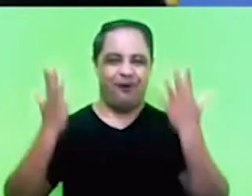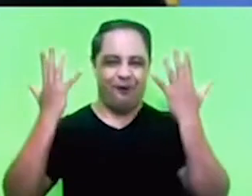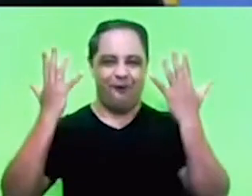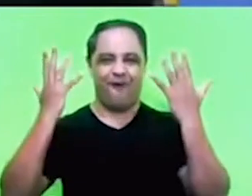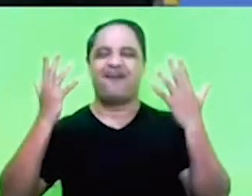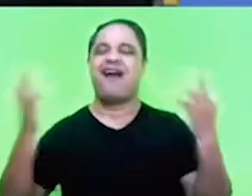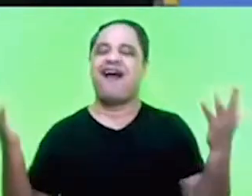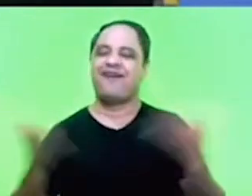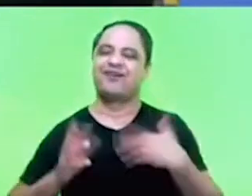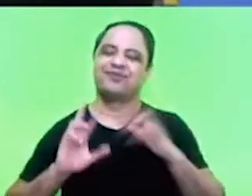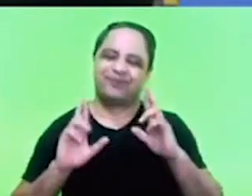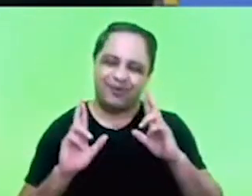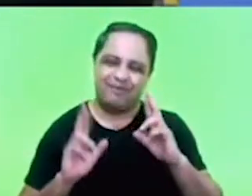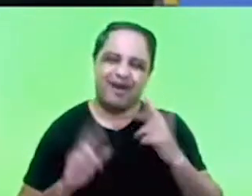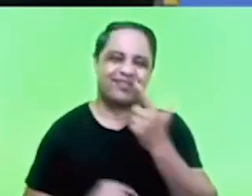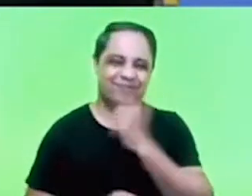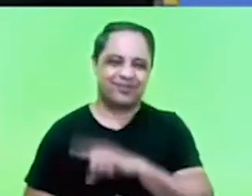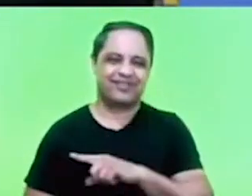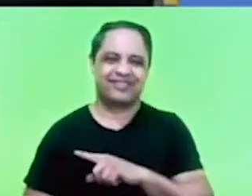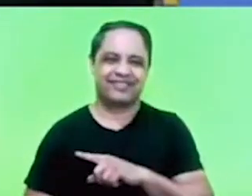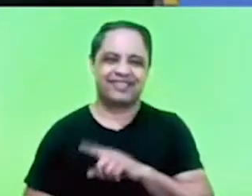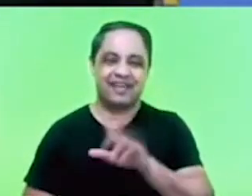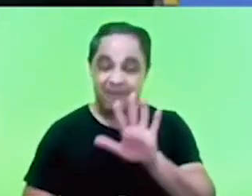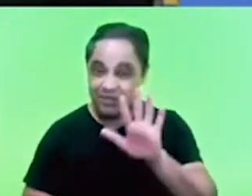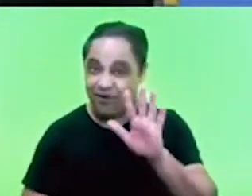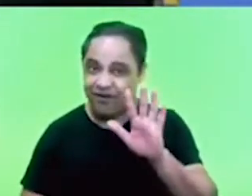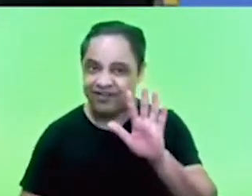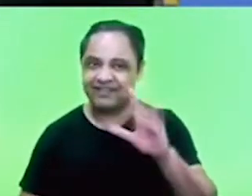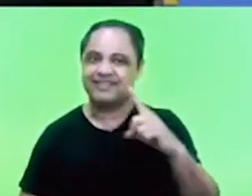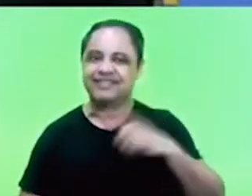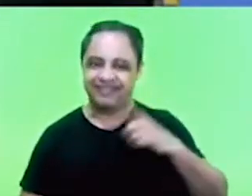consiga fazer mas o esforço para pagar.